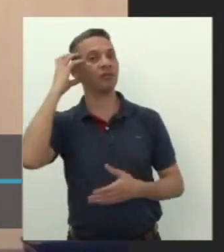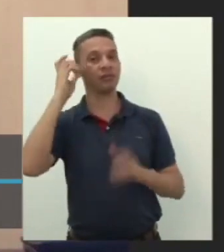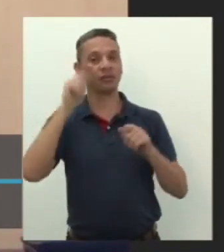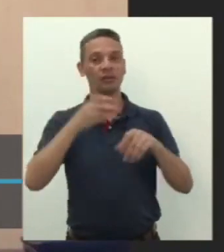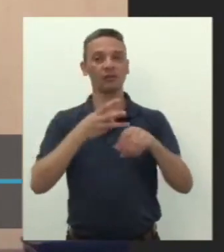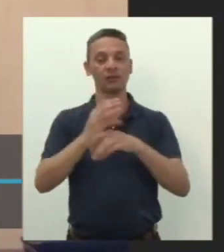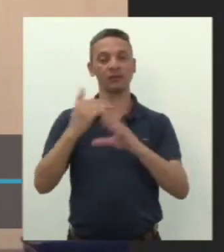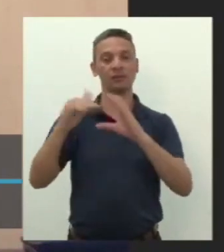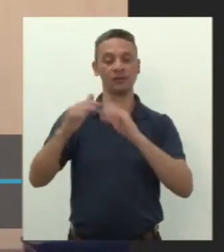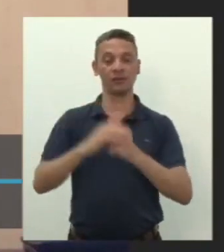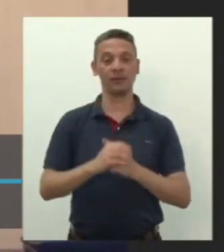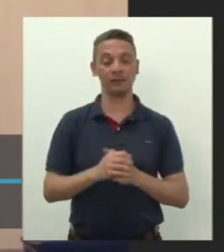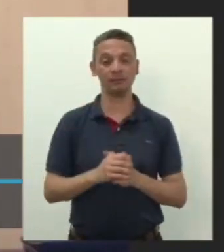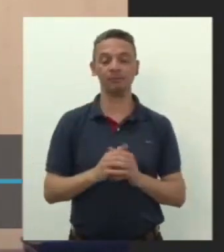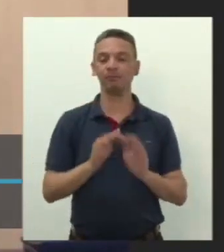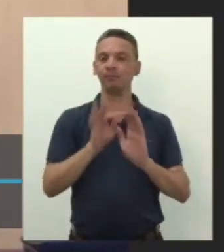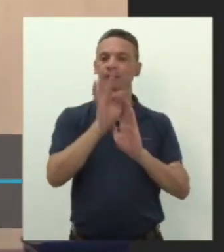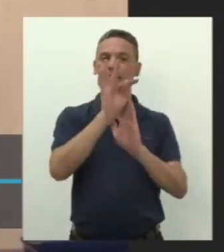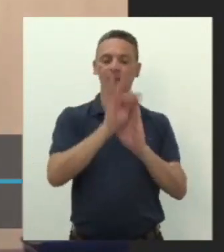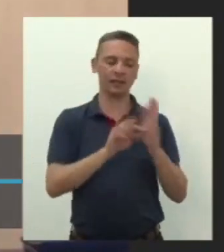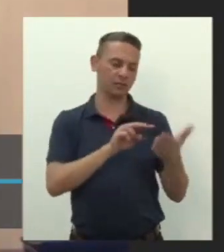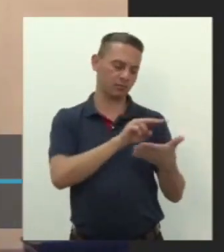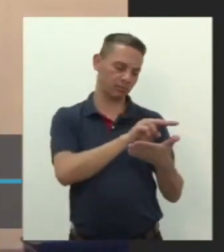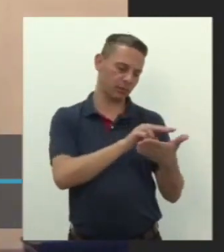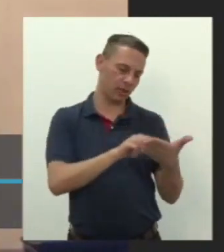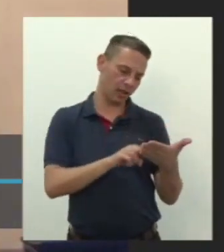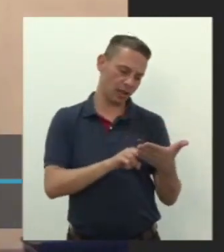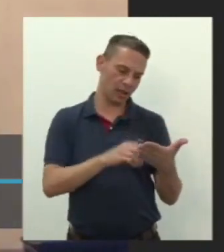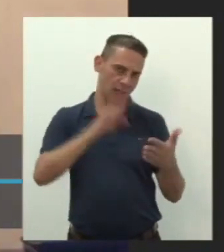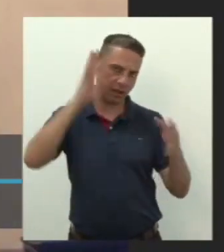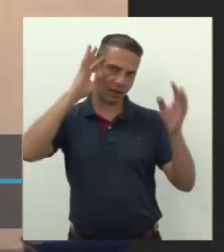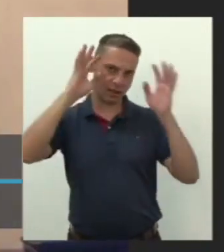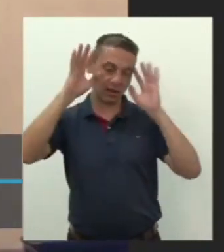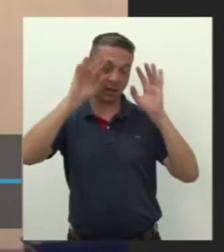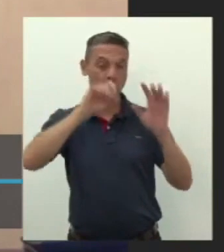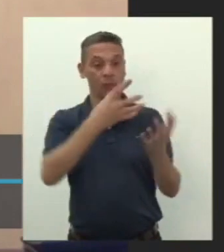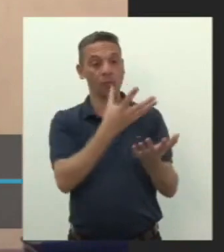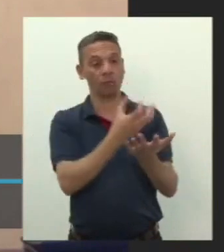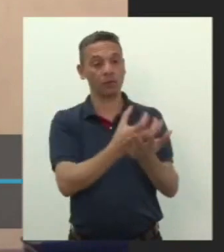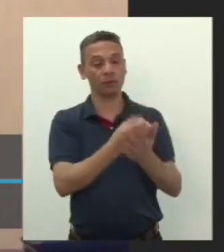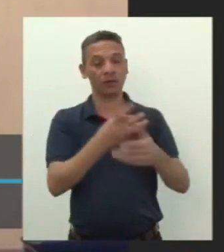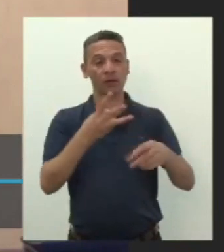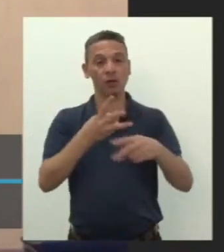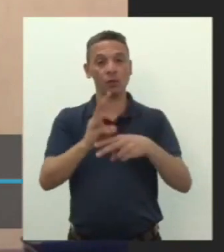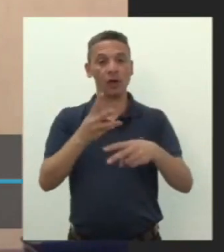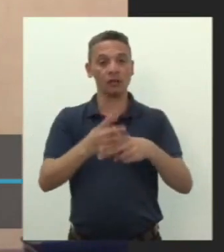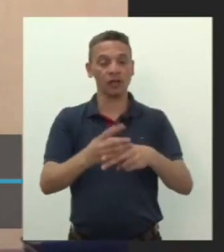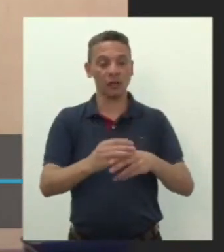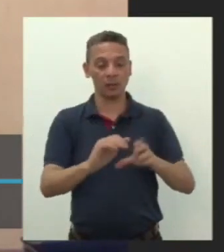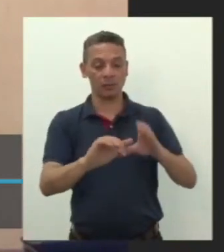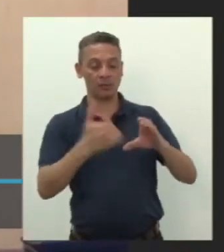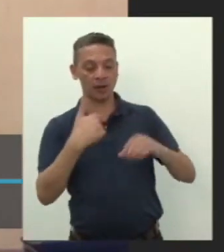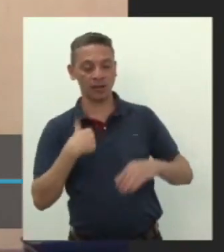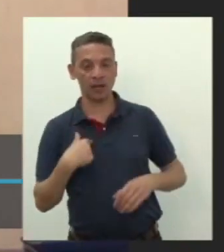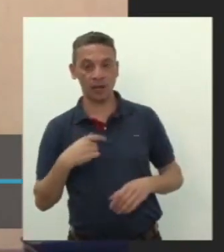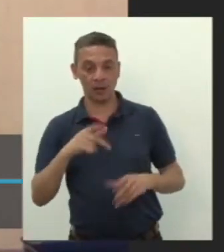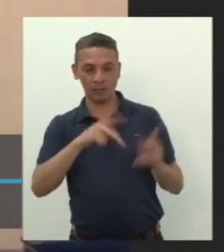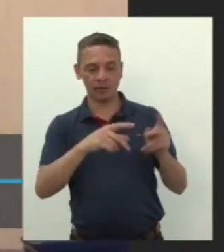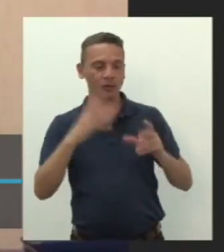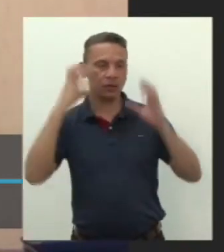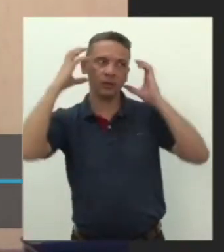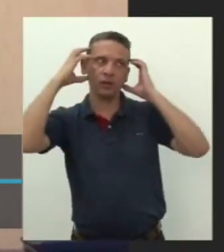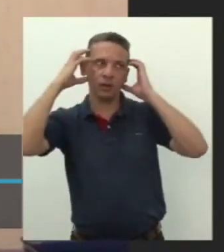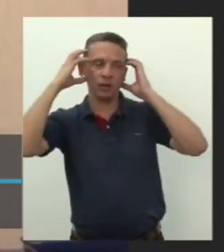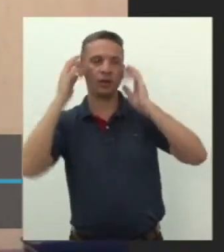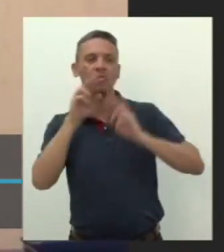O texto e gravar, como a própria Lourdes comentou, é para verificar como é que está esse estudante, né, nesse período remoto.